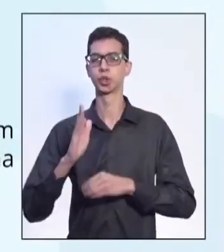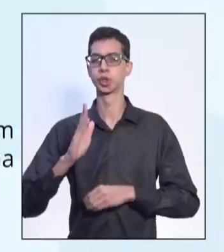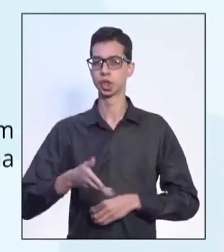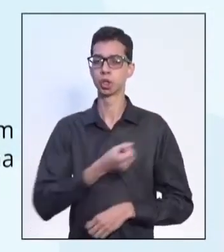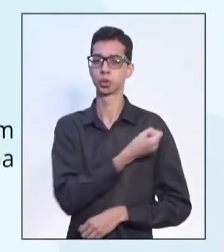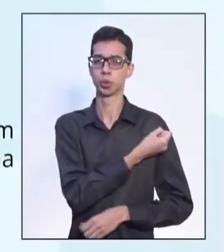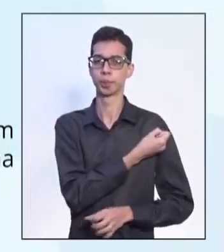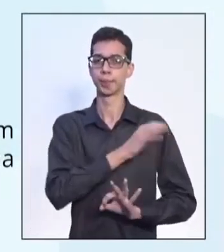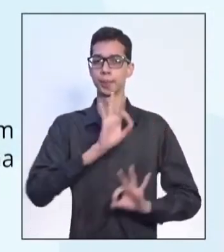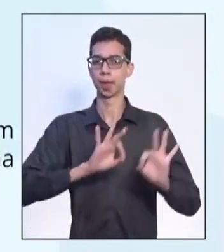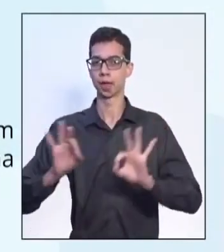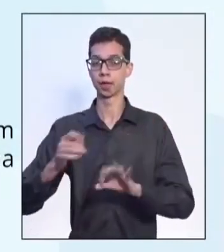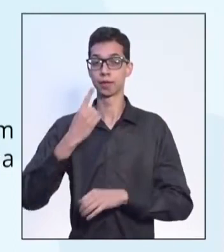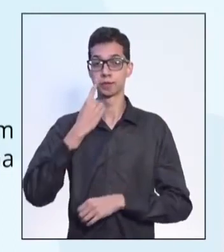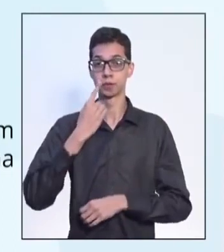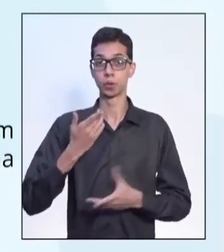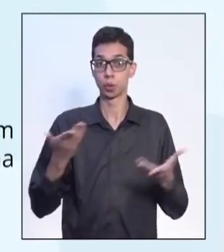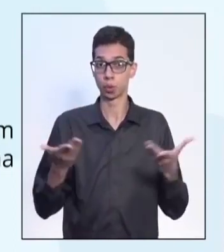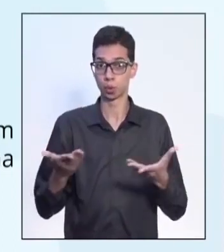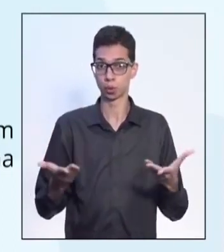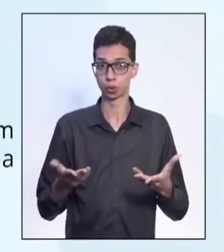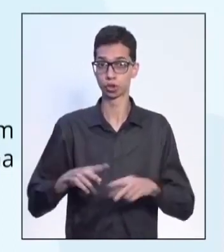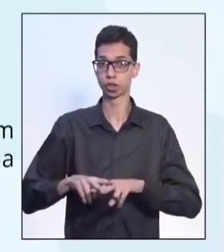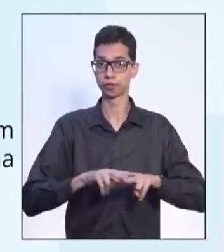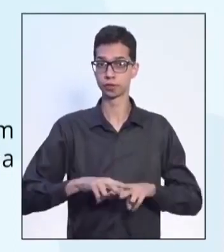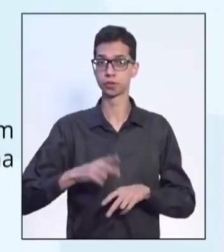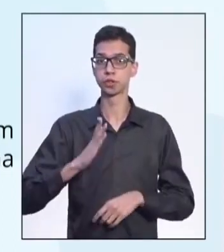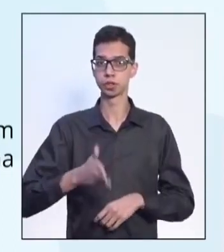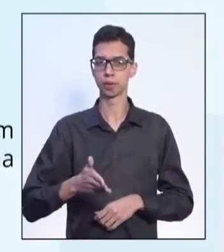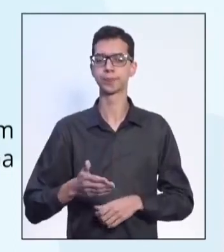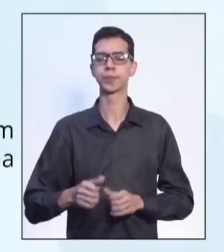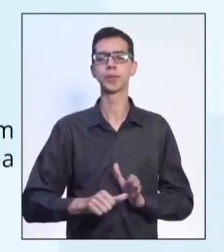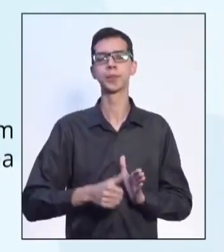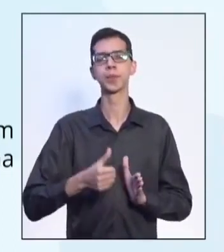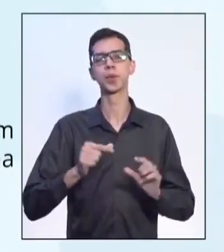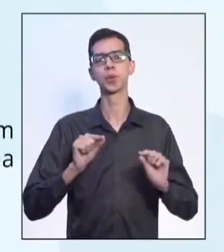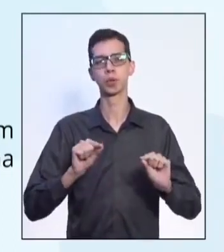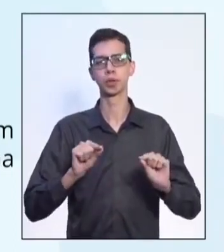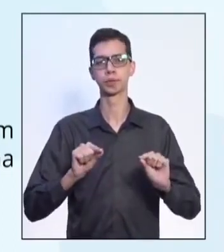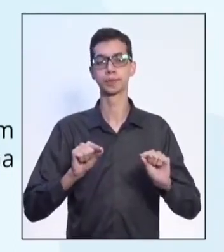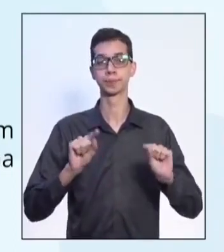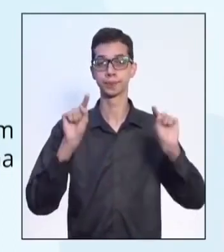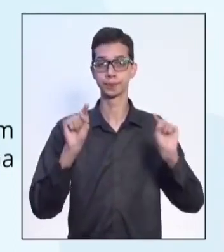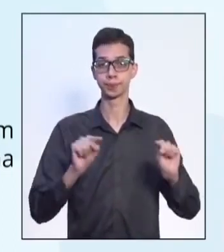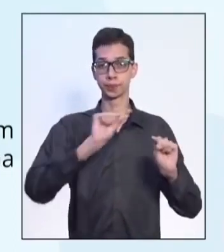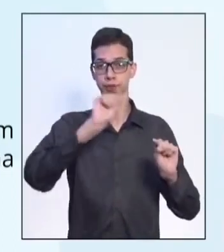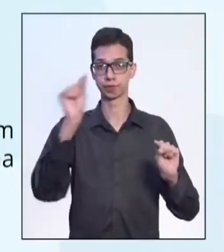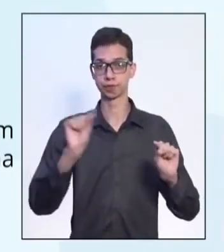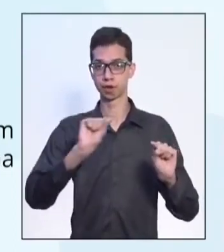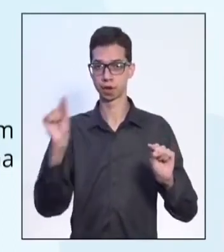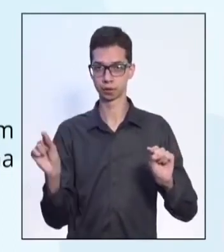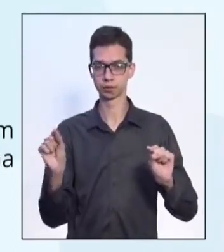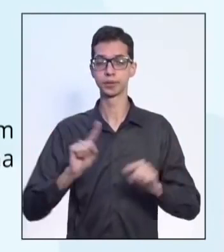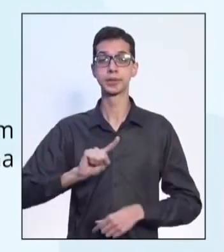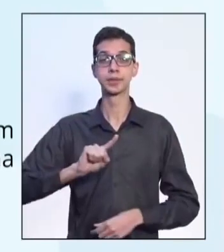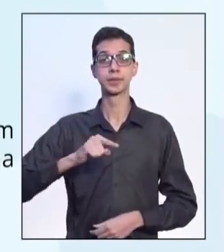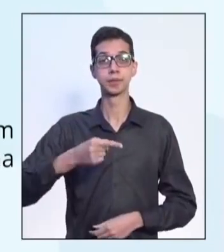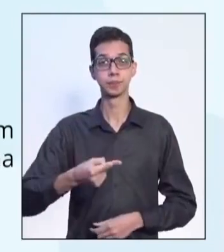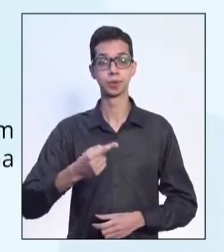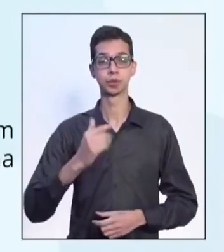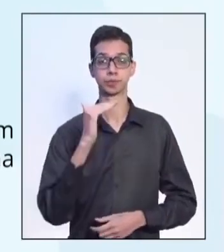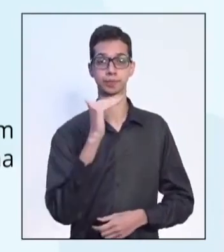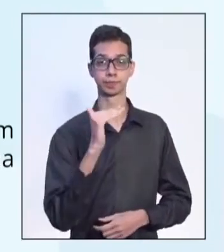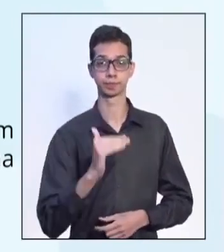nós revimos hoje. A primeira é a forma fatorada. Depois, na